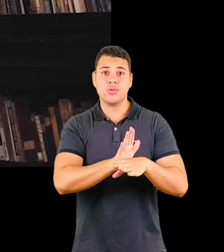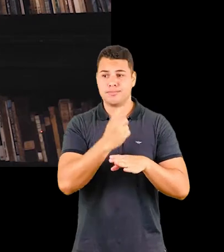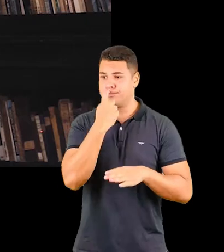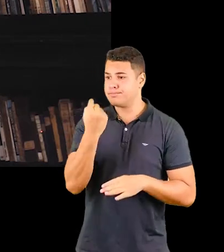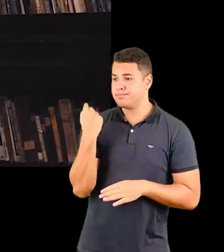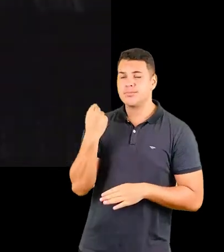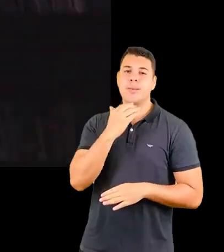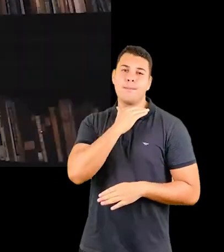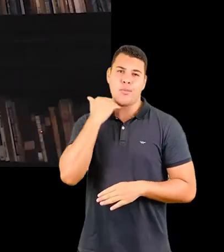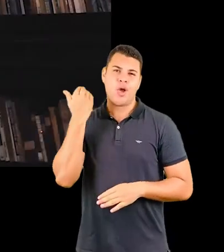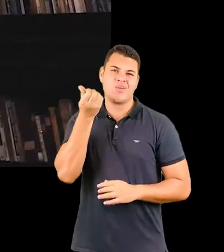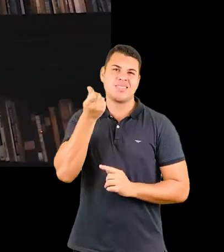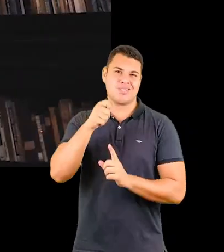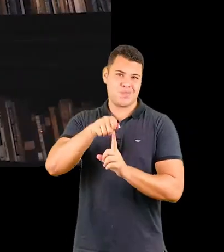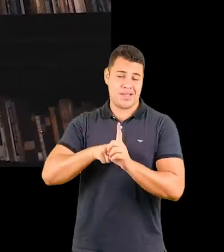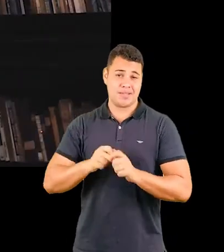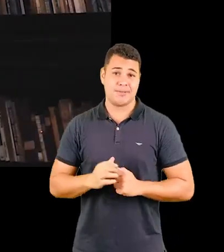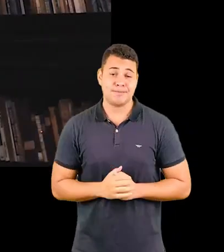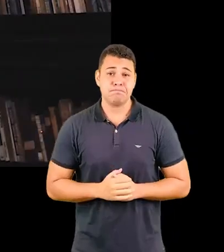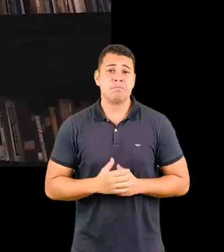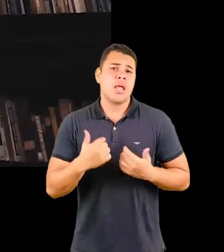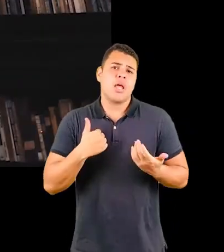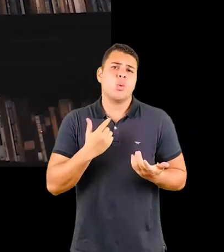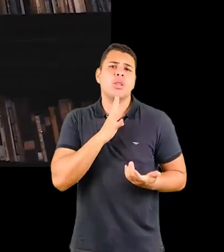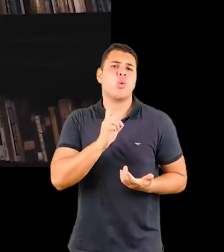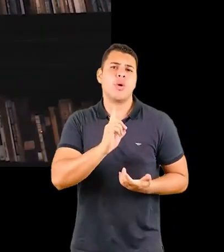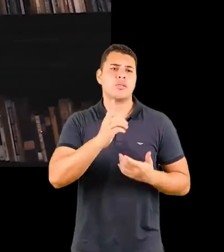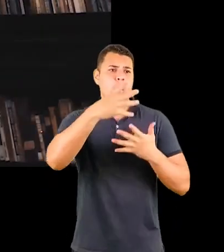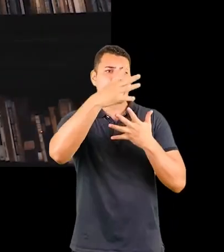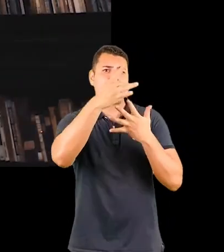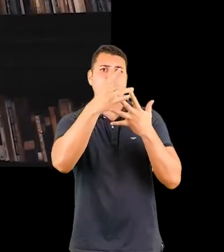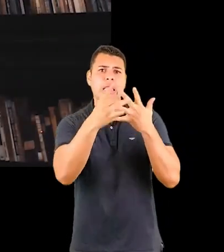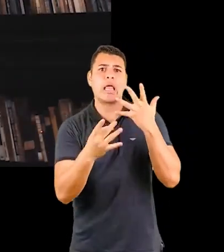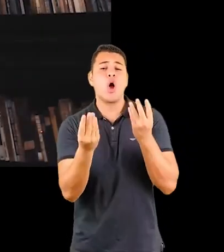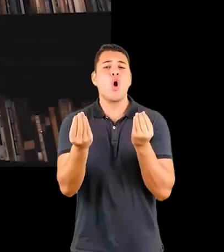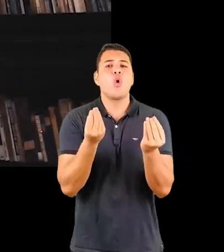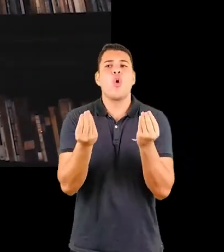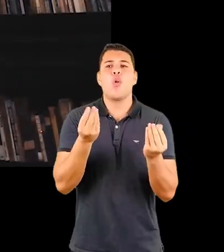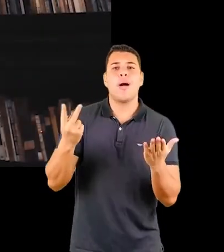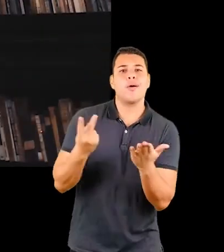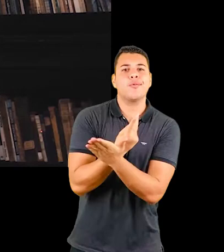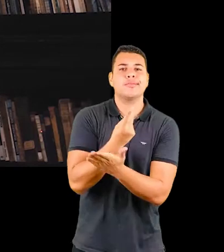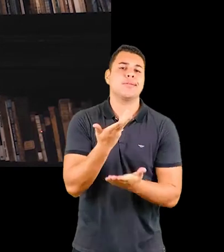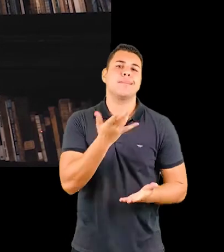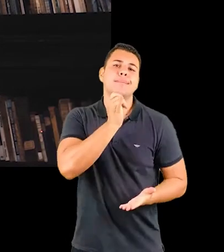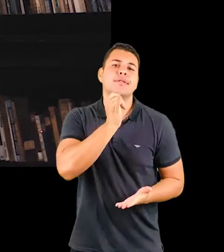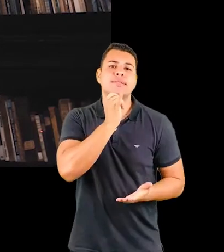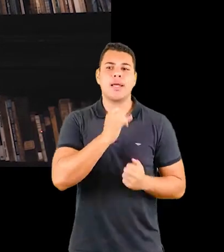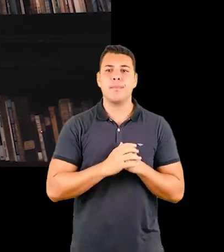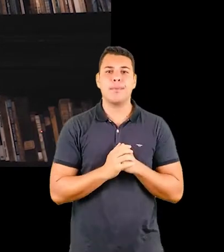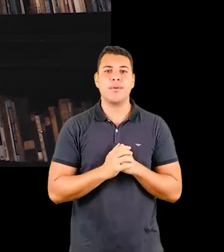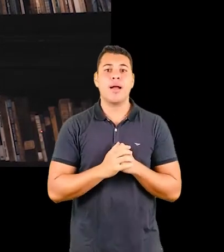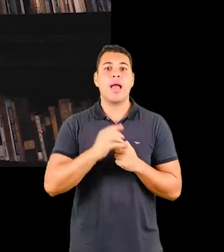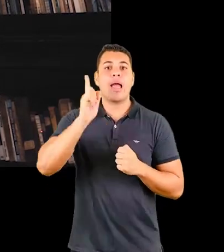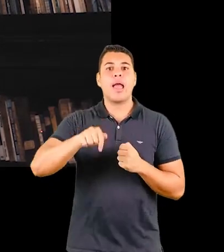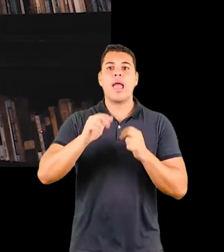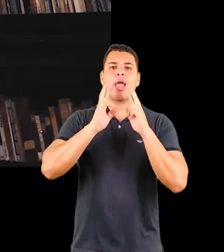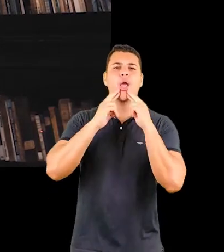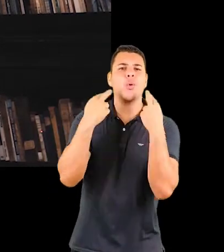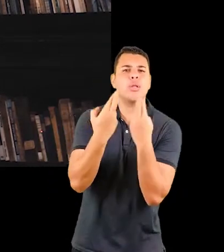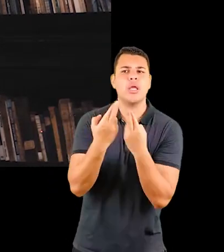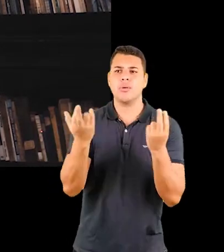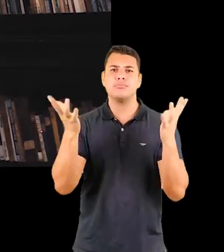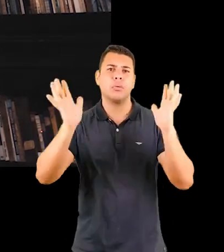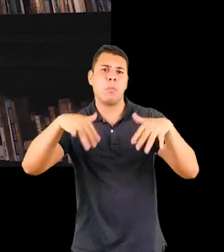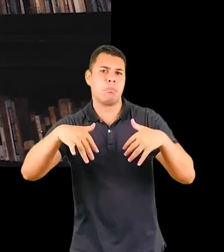quase seis meses. Mas assim, eu não tenho muito conhecimento de como era essa questão, dessa prática, como era